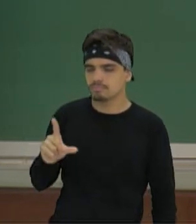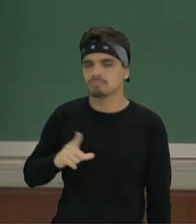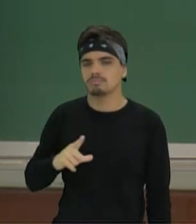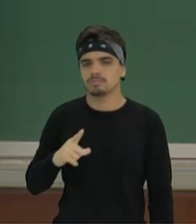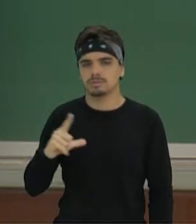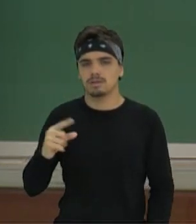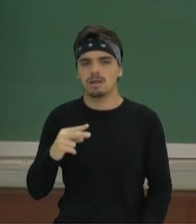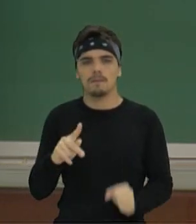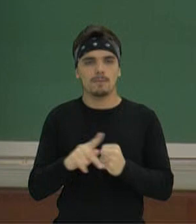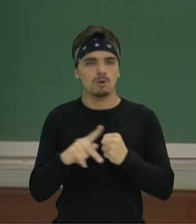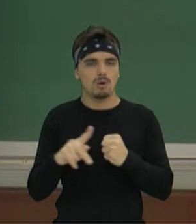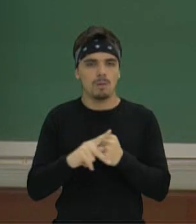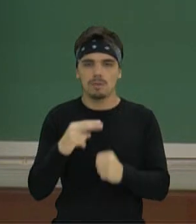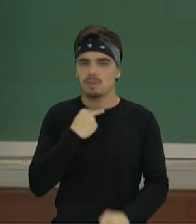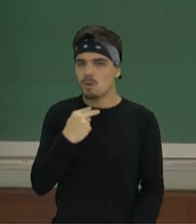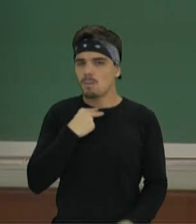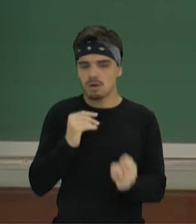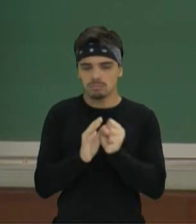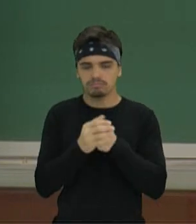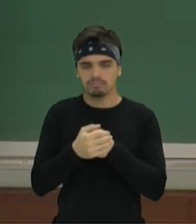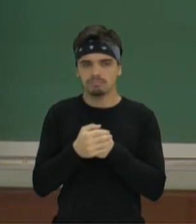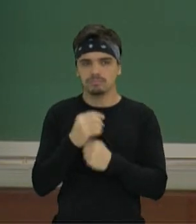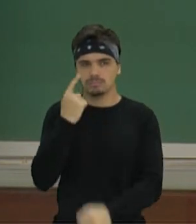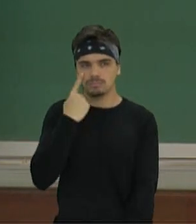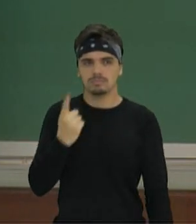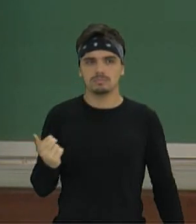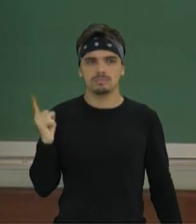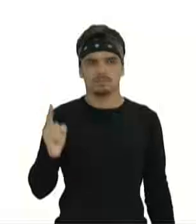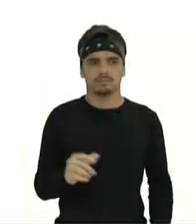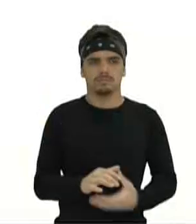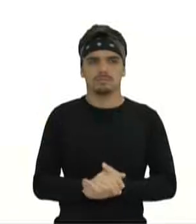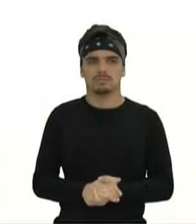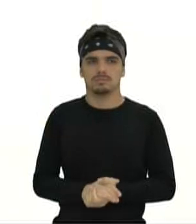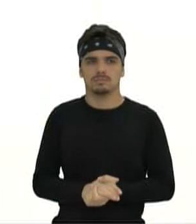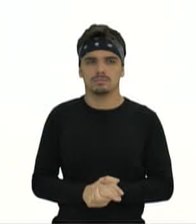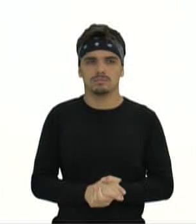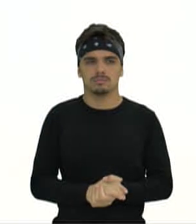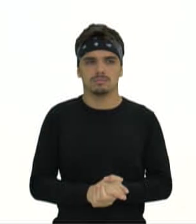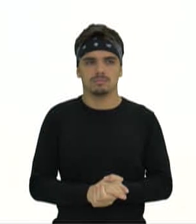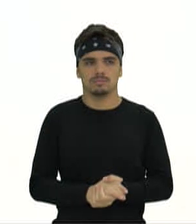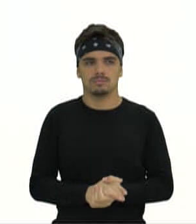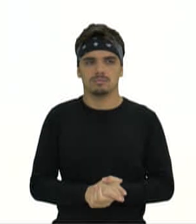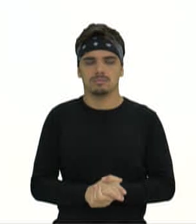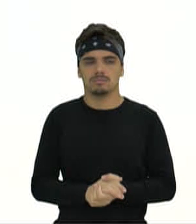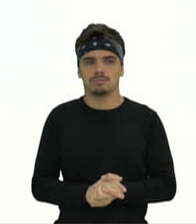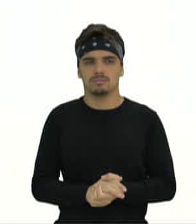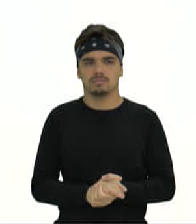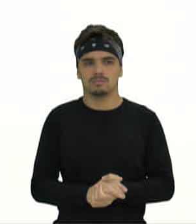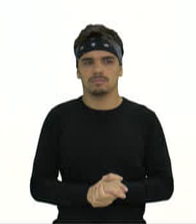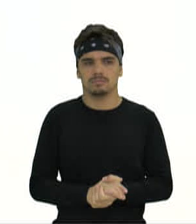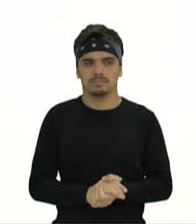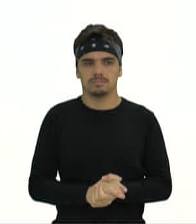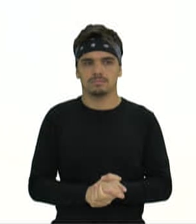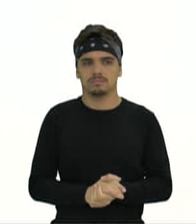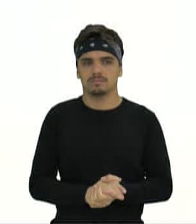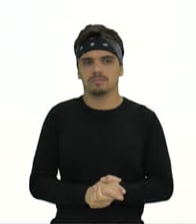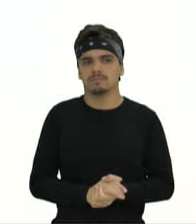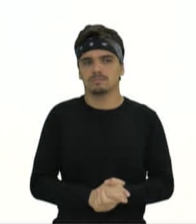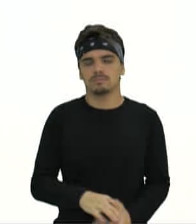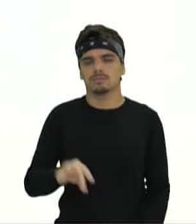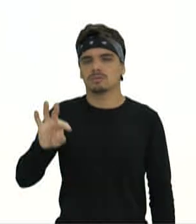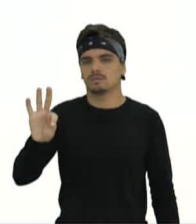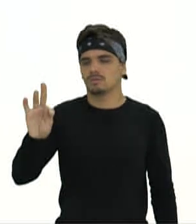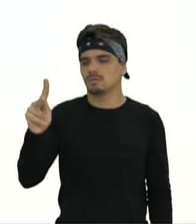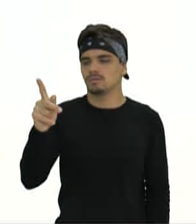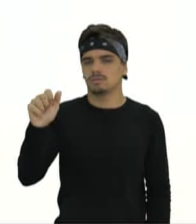não pode ser omitido. Então, vamos ver a letra A. I didn't realize that Mafalda... Opa, o pronome